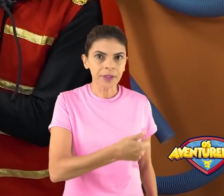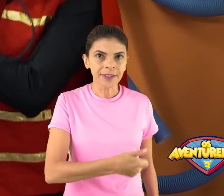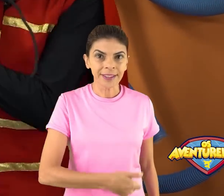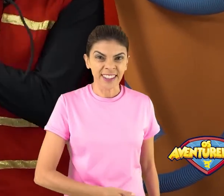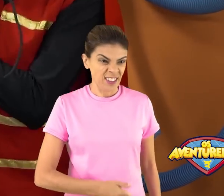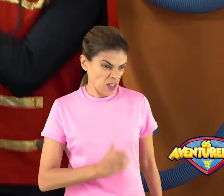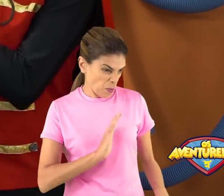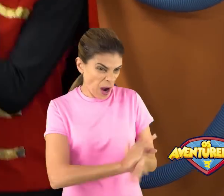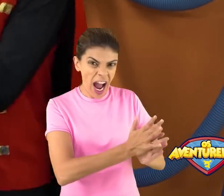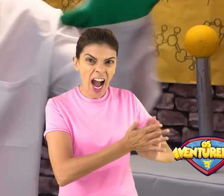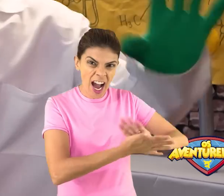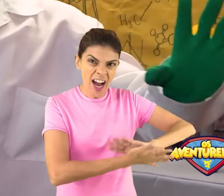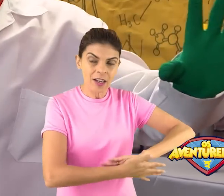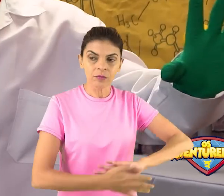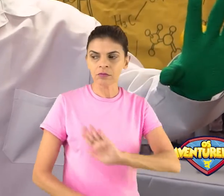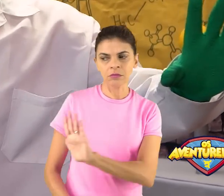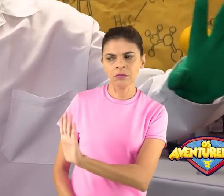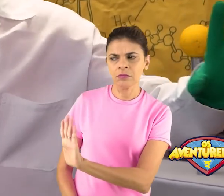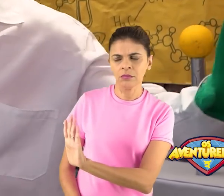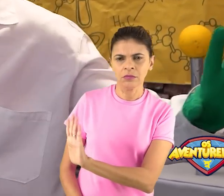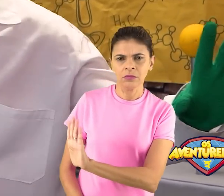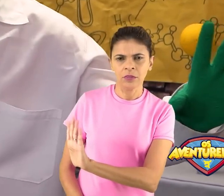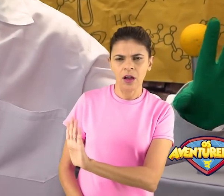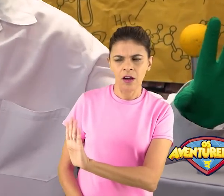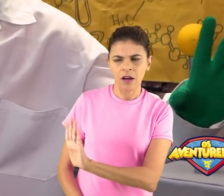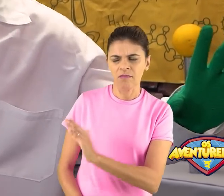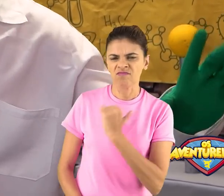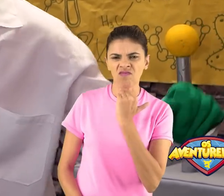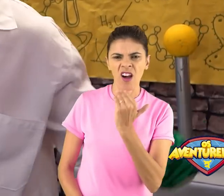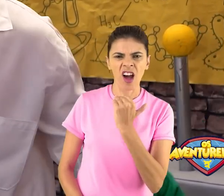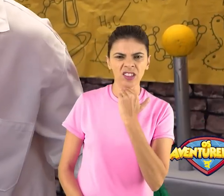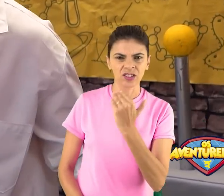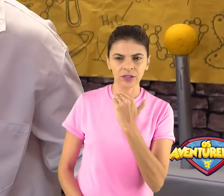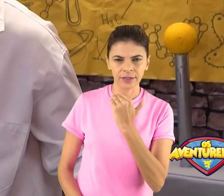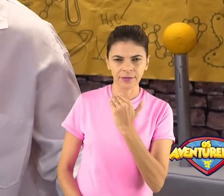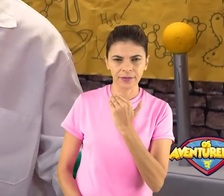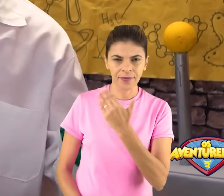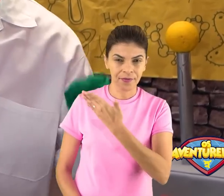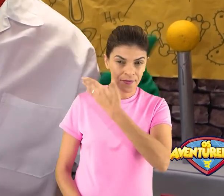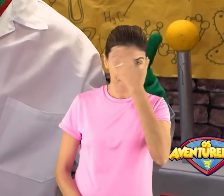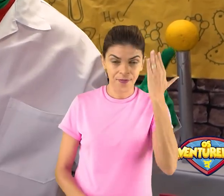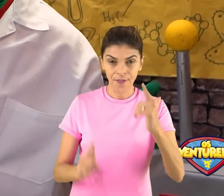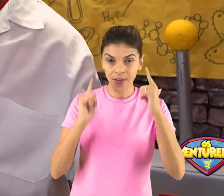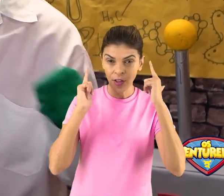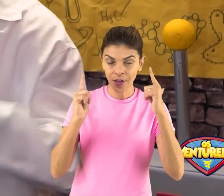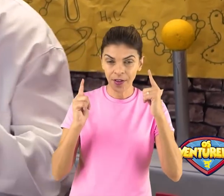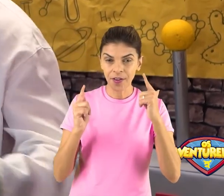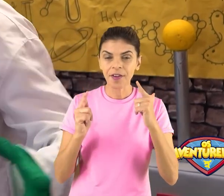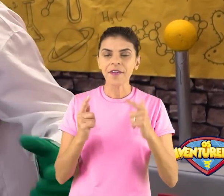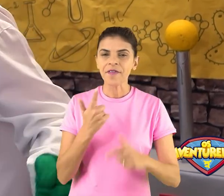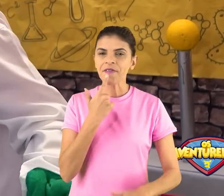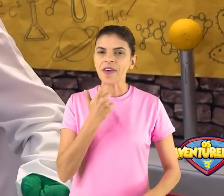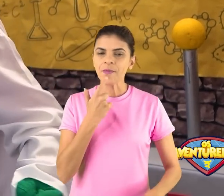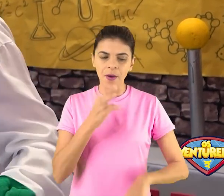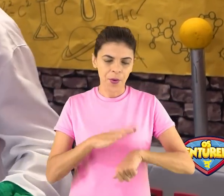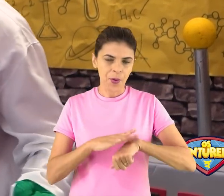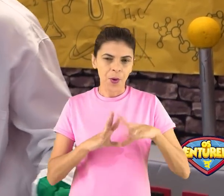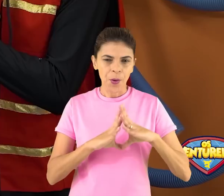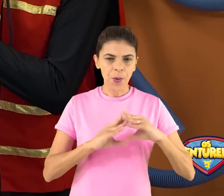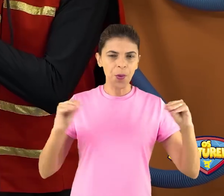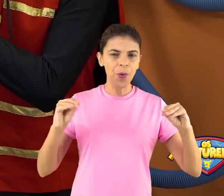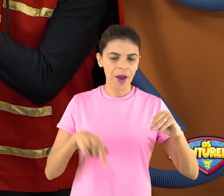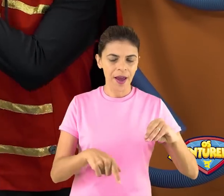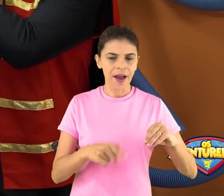Vamos acabar com ele! Ainda não, Vamp! Não adianta! A Aventureira Vermelha tem o poder da cura e vai curar os ferimentos